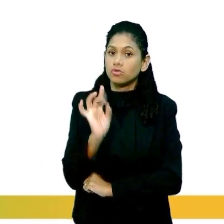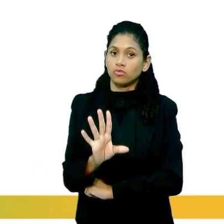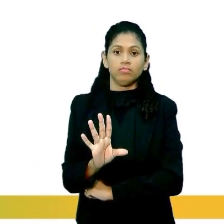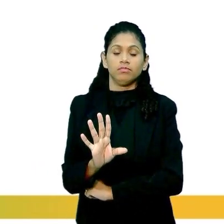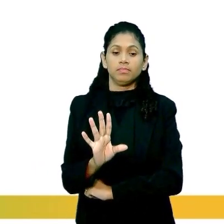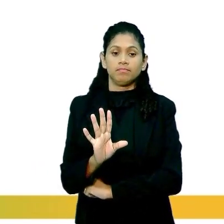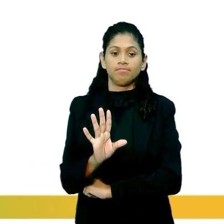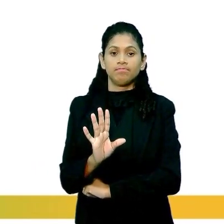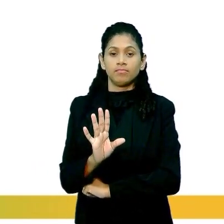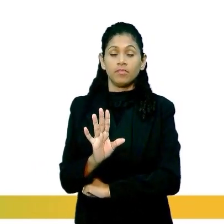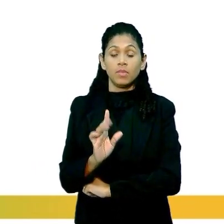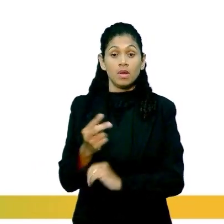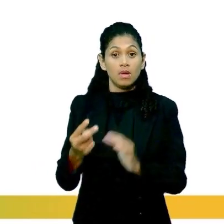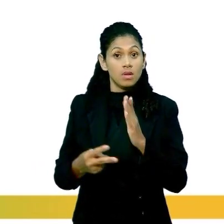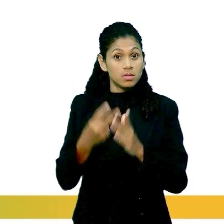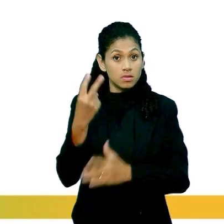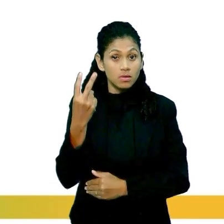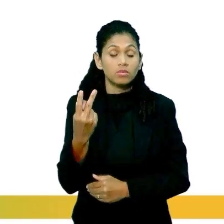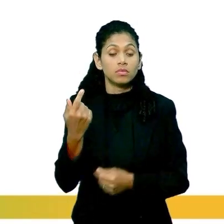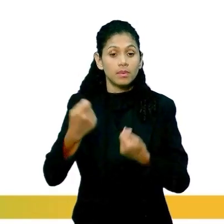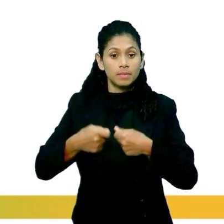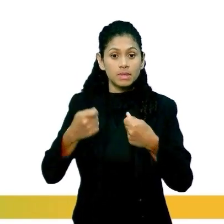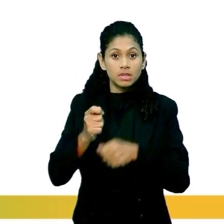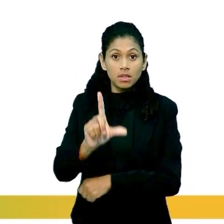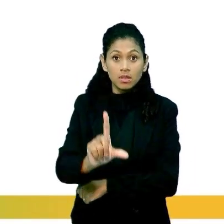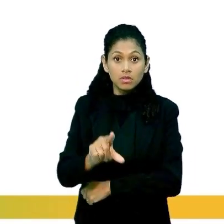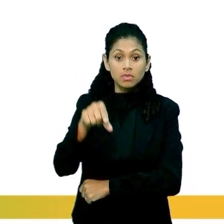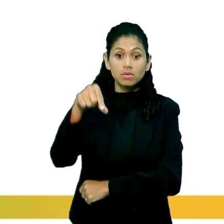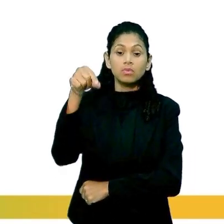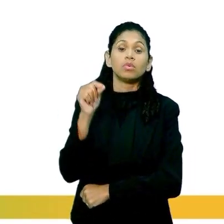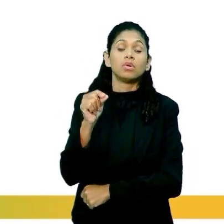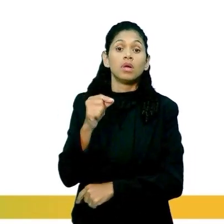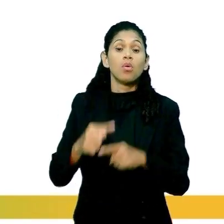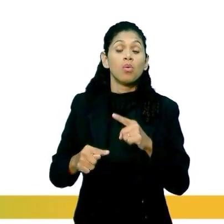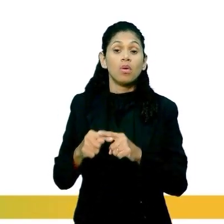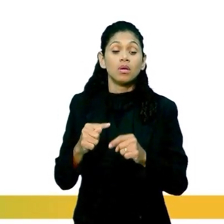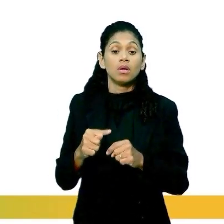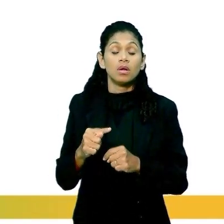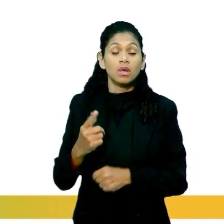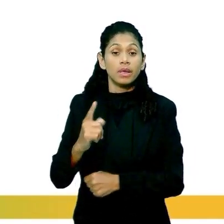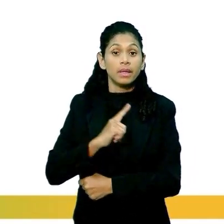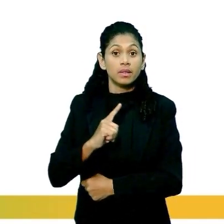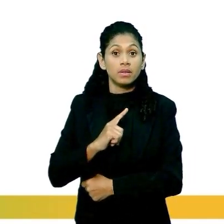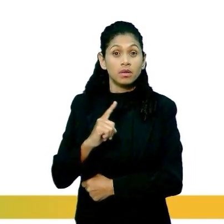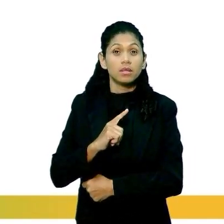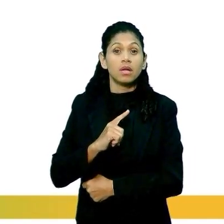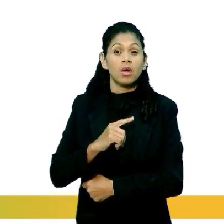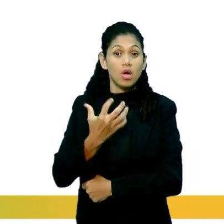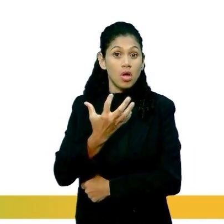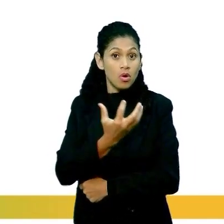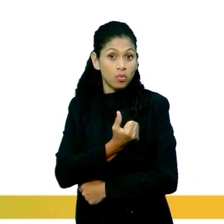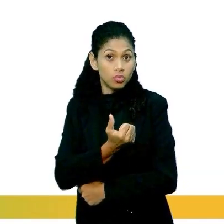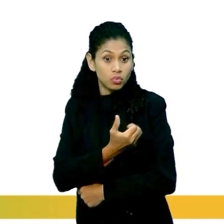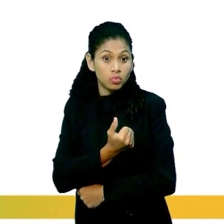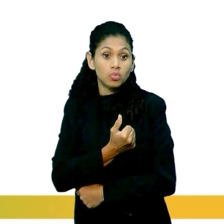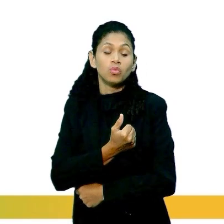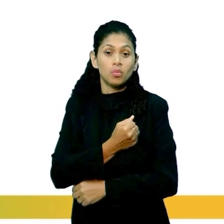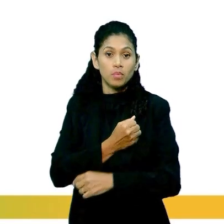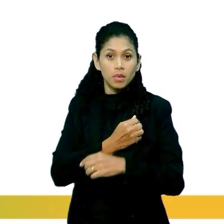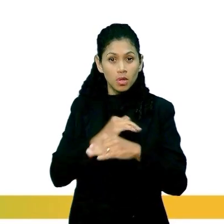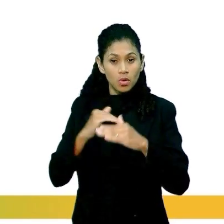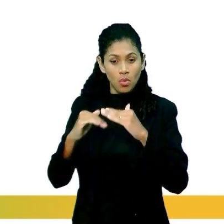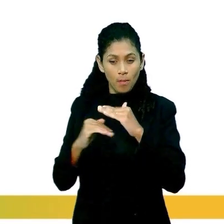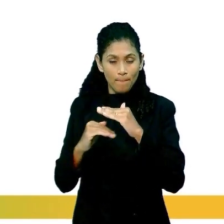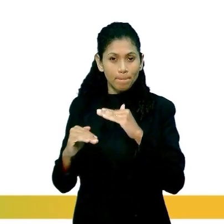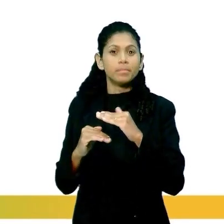Segundo, eu devo optar pelo elemento que tem o maior índice. Por exemplo, índice é o número de baixo, né? Uma molécula ela tem